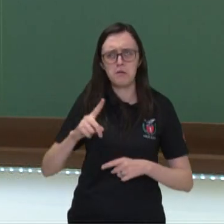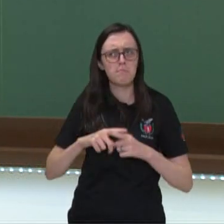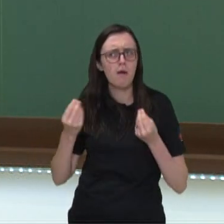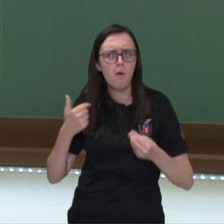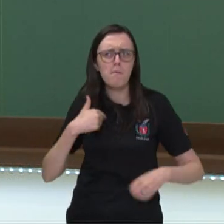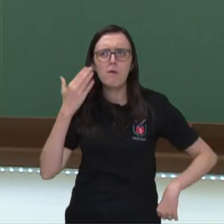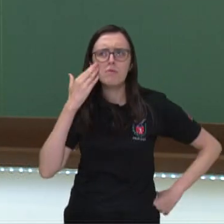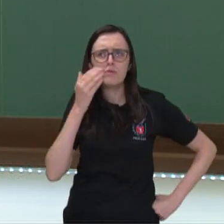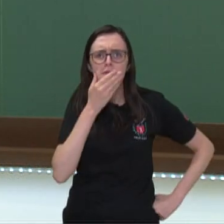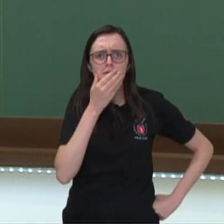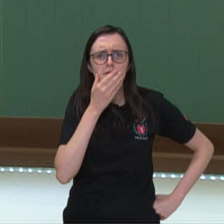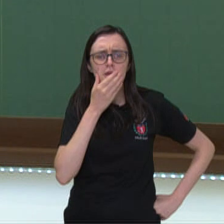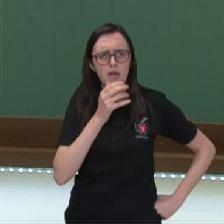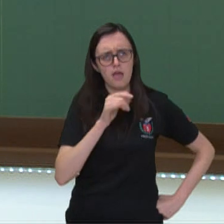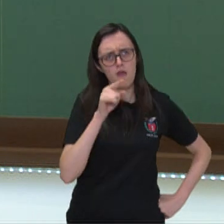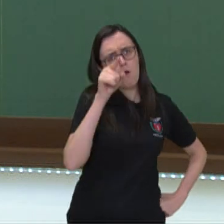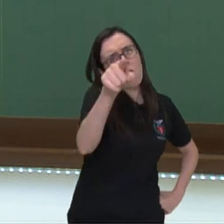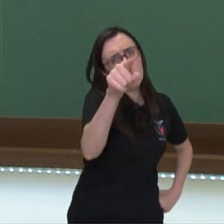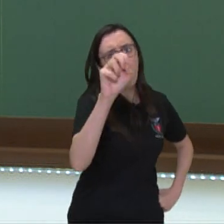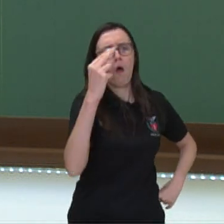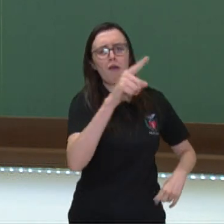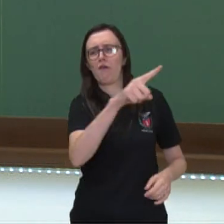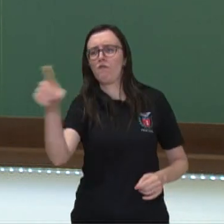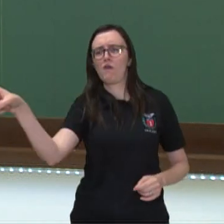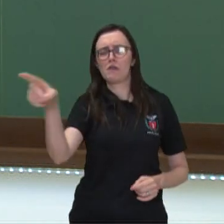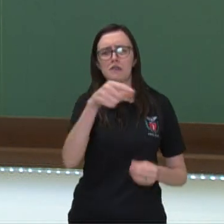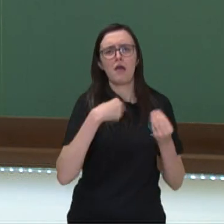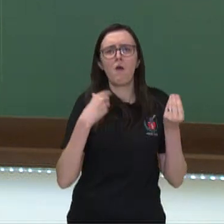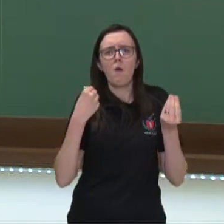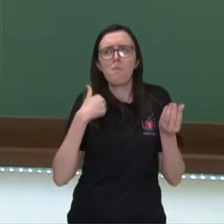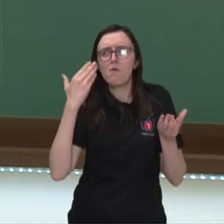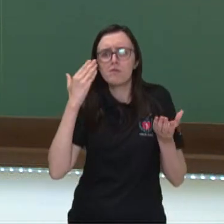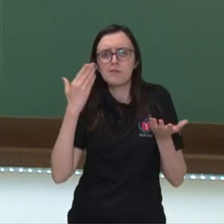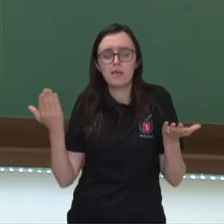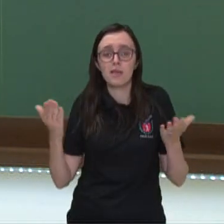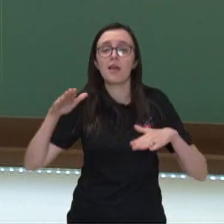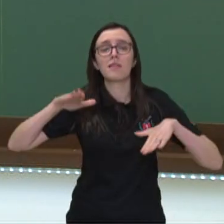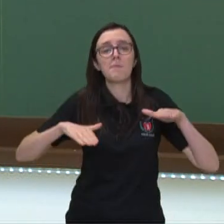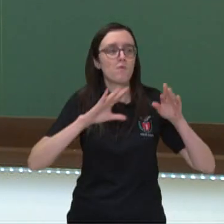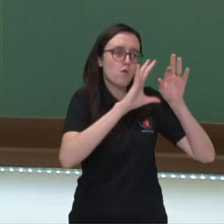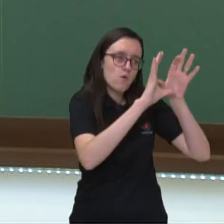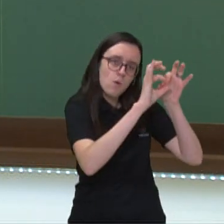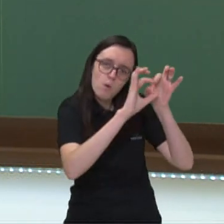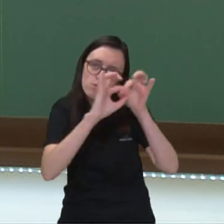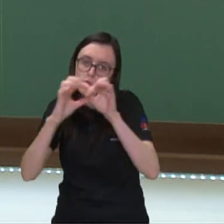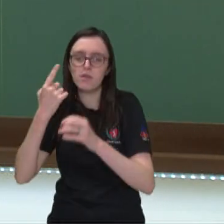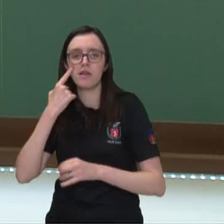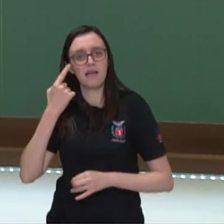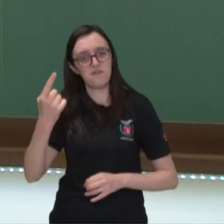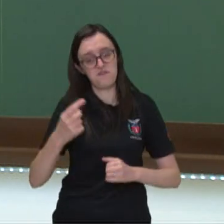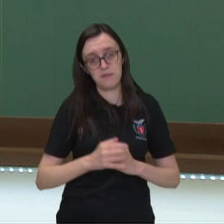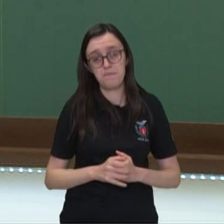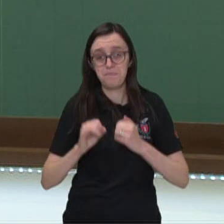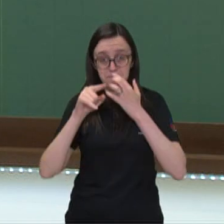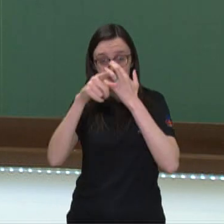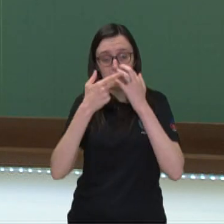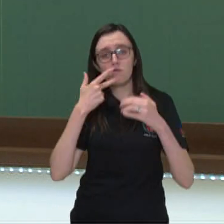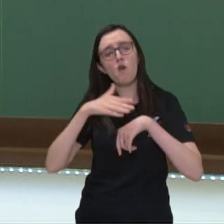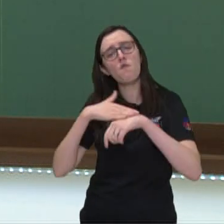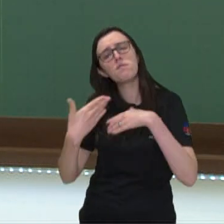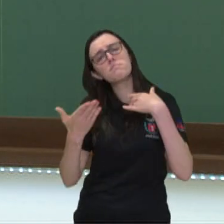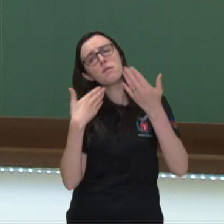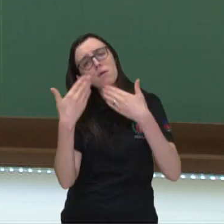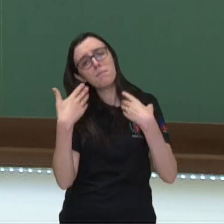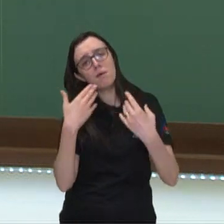eu vou saber, teacher, quando é you singular, quando é you plural? Depende do contexto. Se você está falando com uma